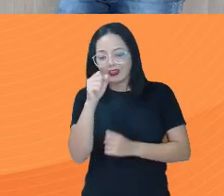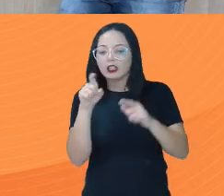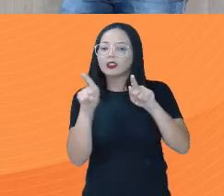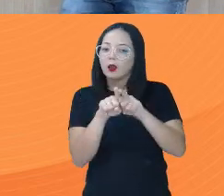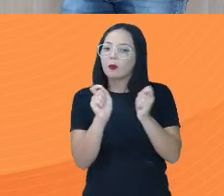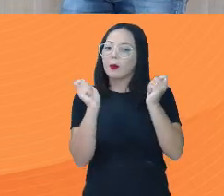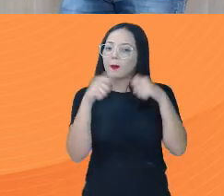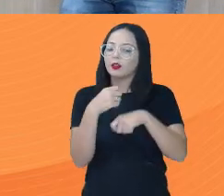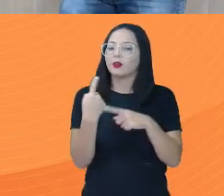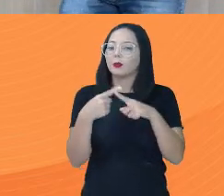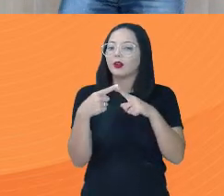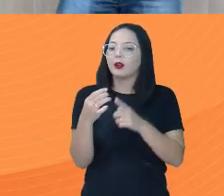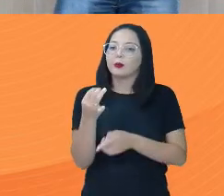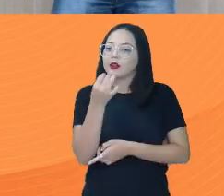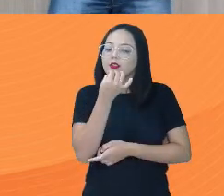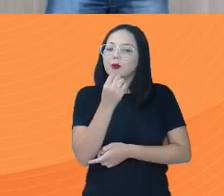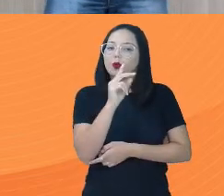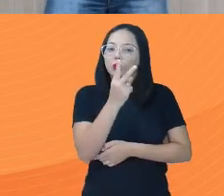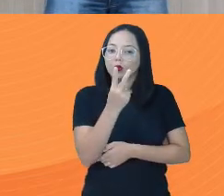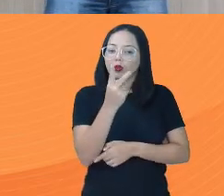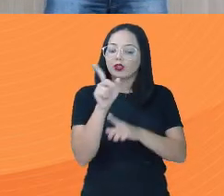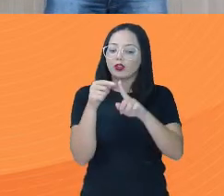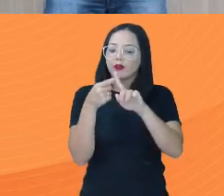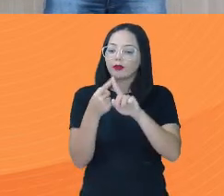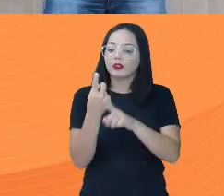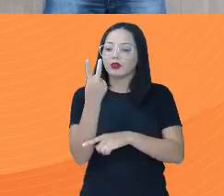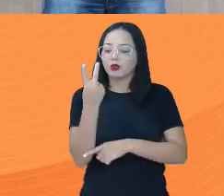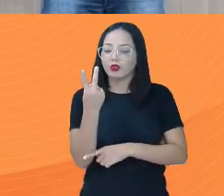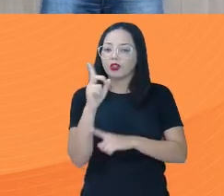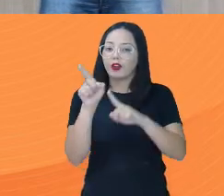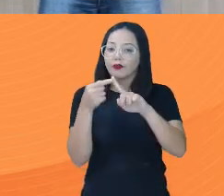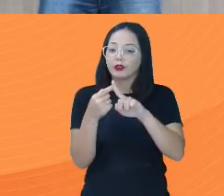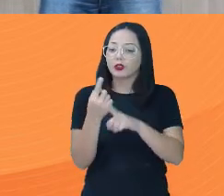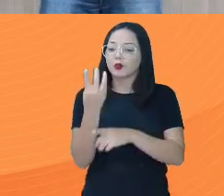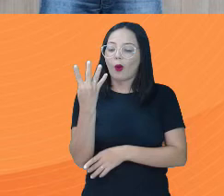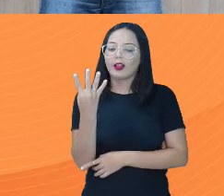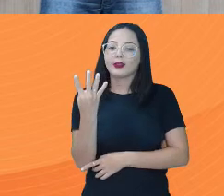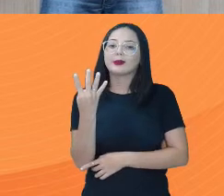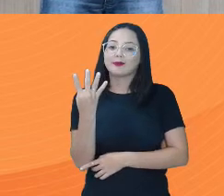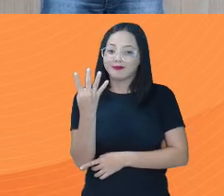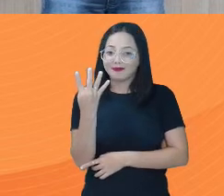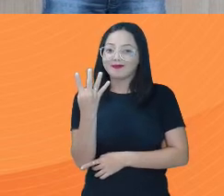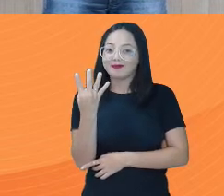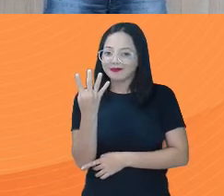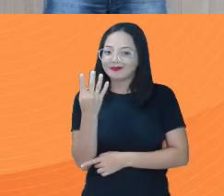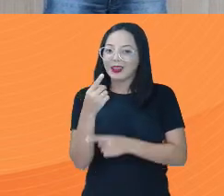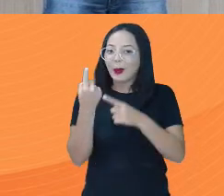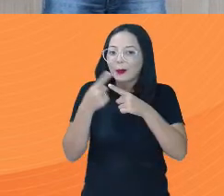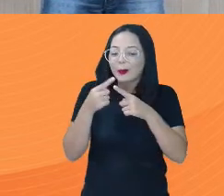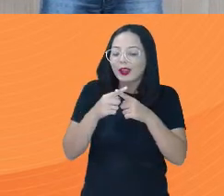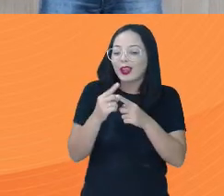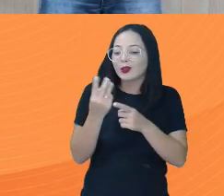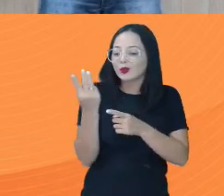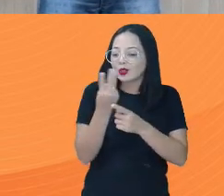o que aqui? Poderia escrever 2 vezes 2 vezes 4. O produto desses três valores